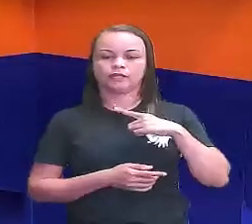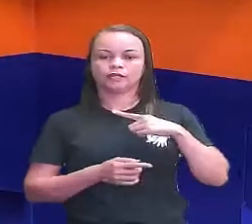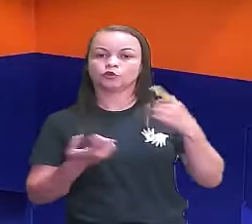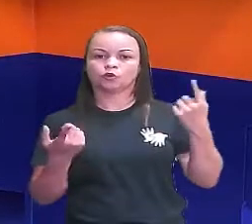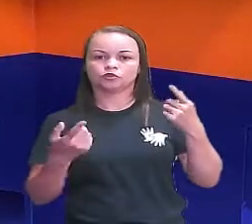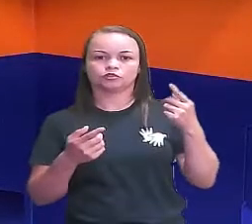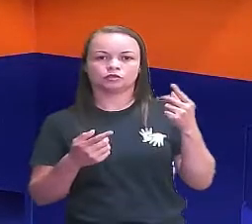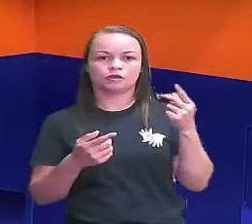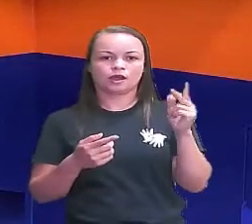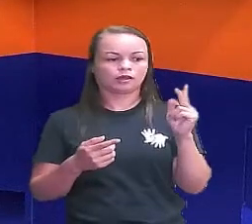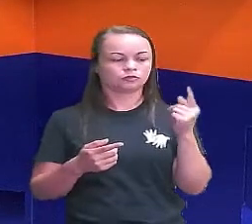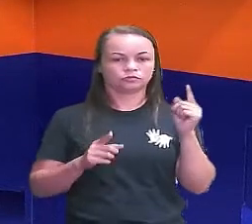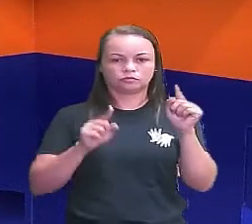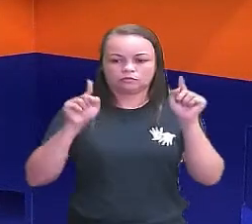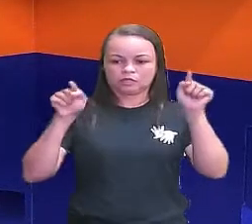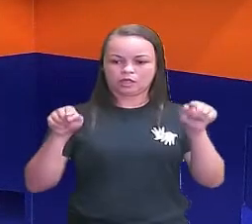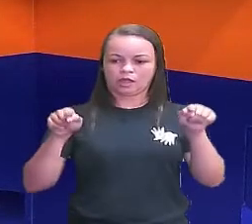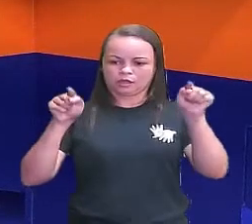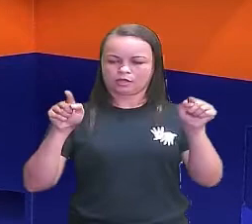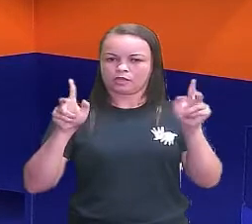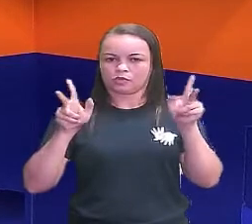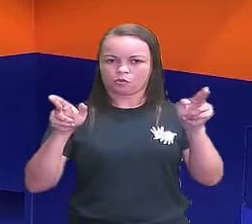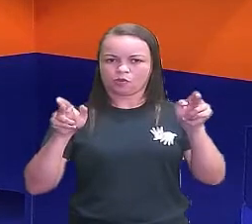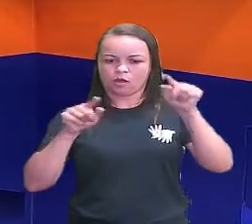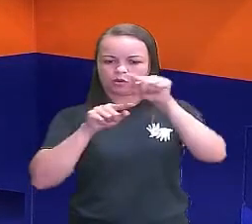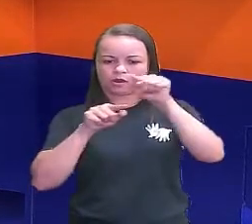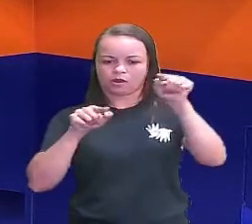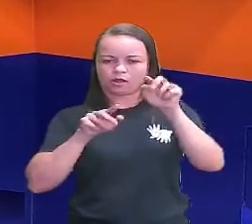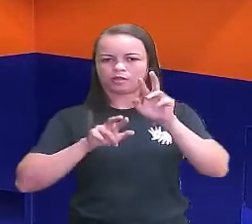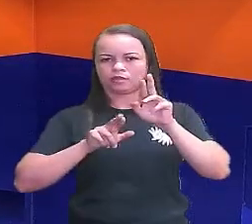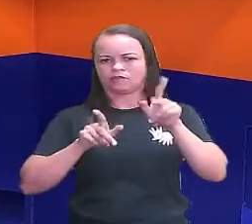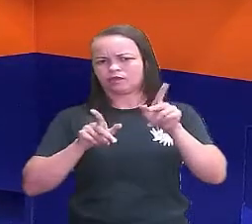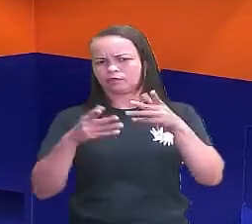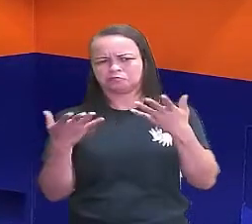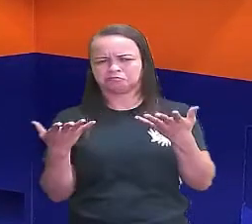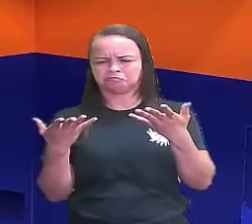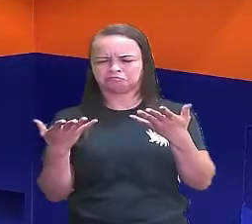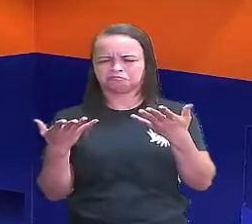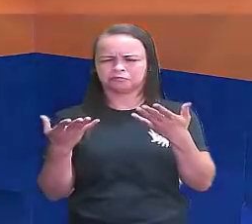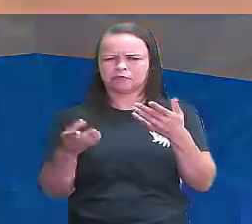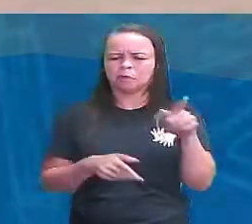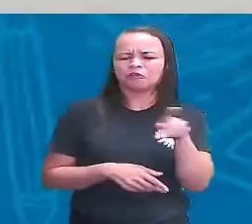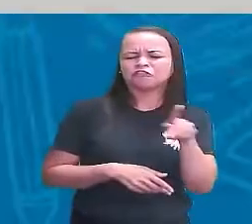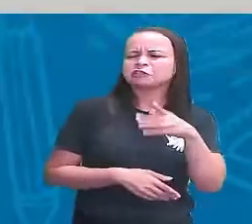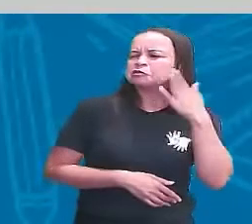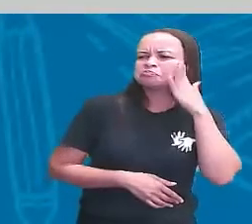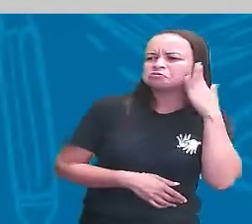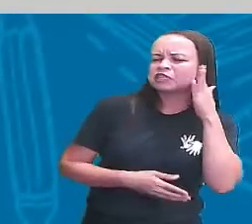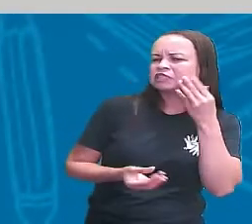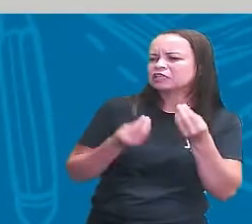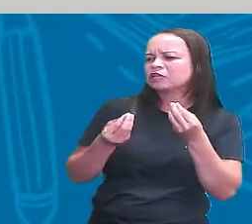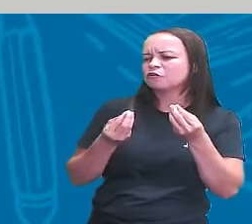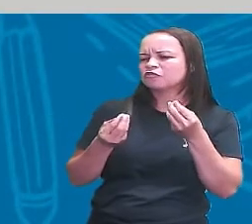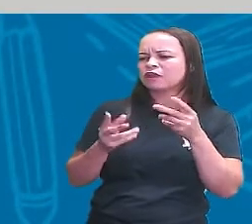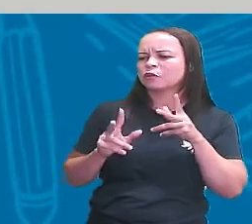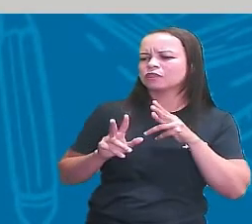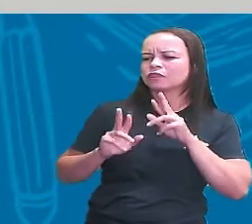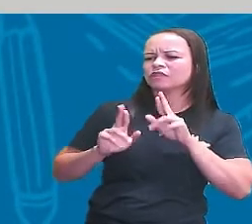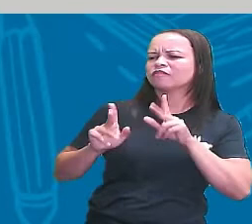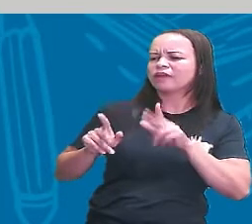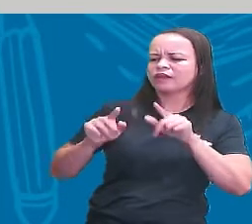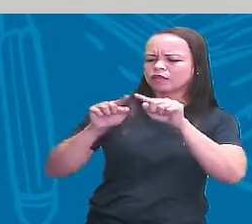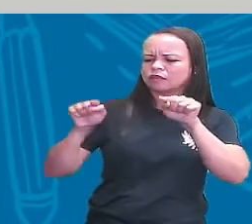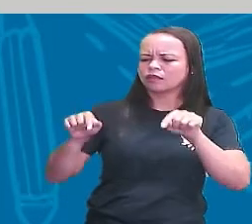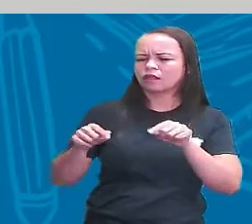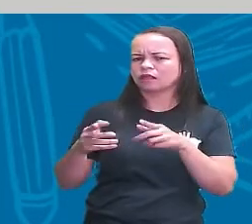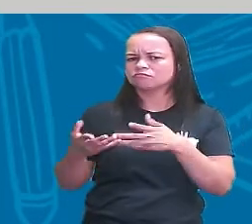lados iguais, né? Isso, ó, 2 lados iguais e 2 diferentes. Professora, eu não entendi quando a senhora falou 2 lados diferentes. Ou seja, eu